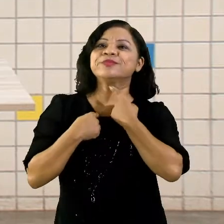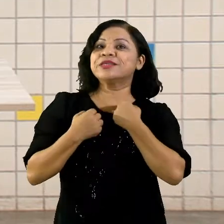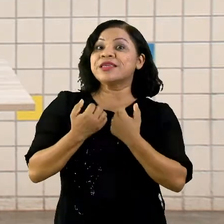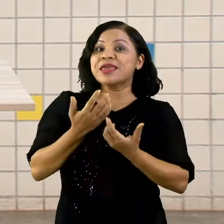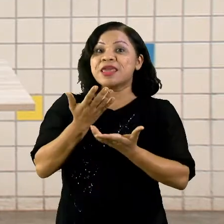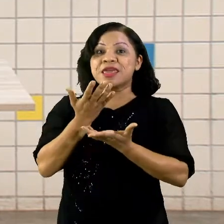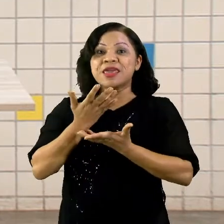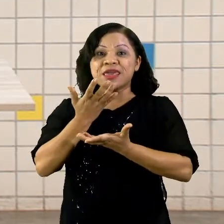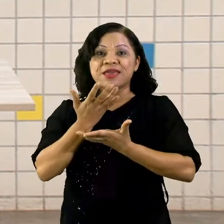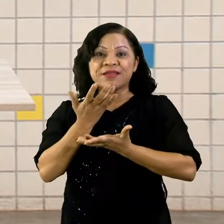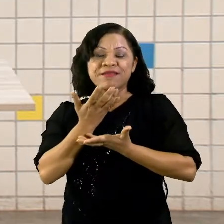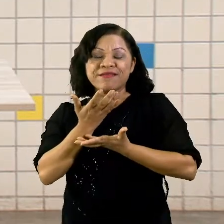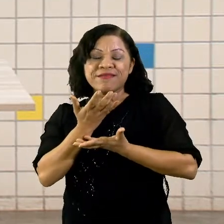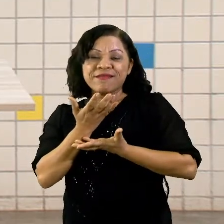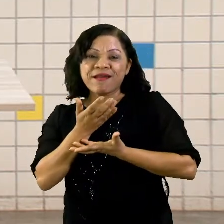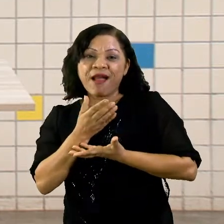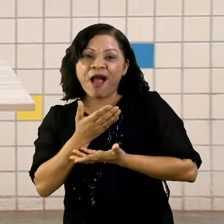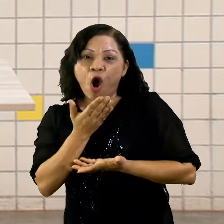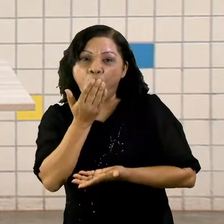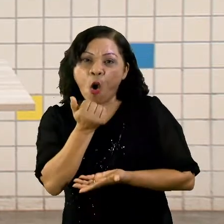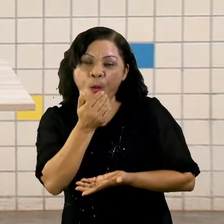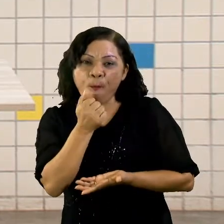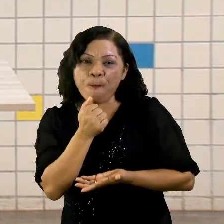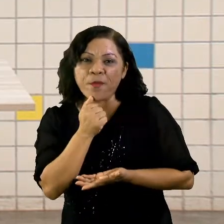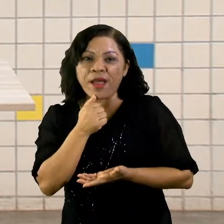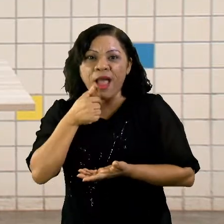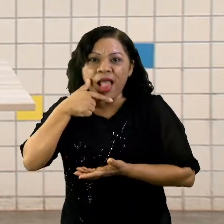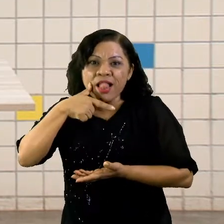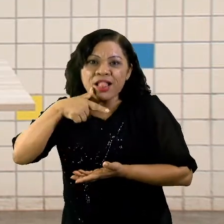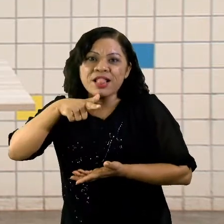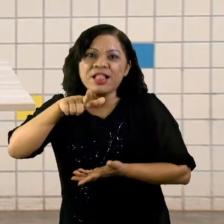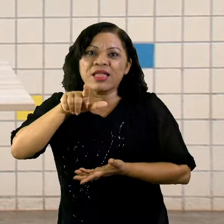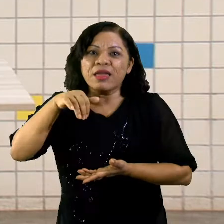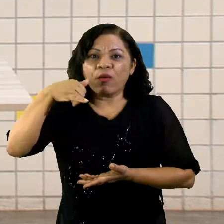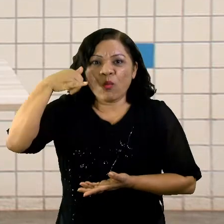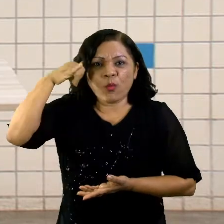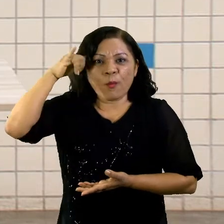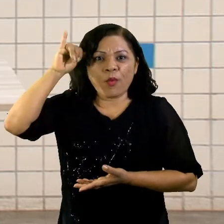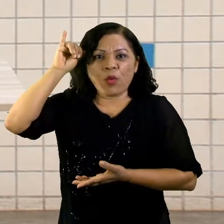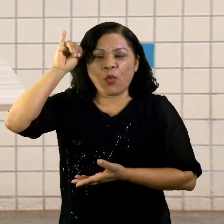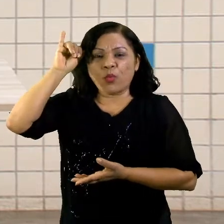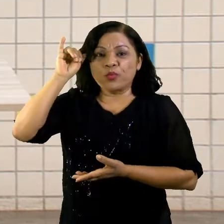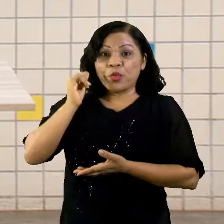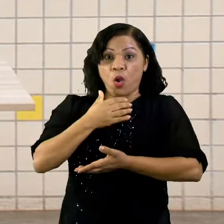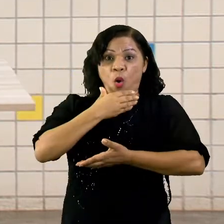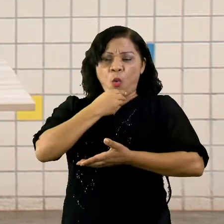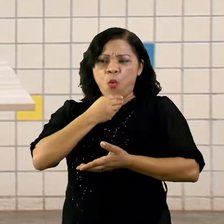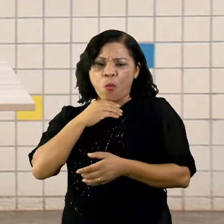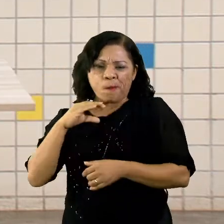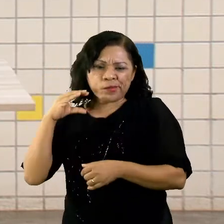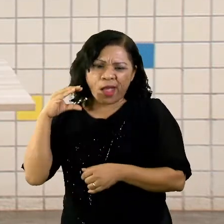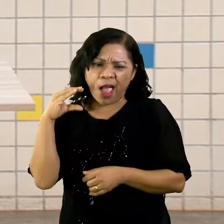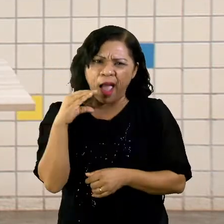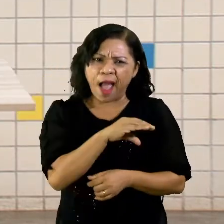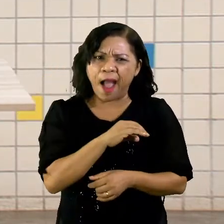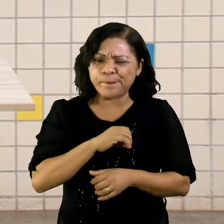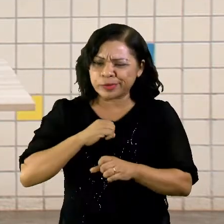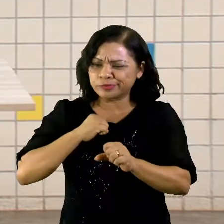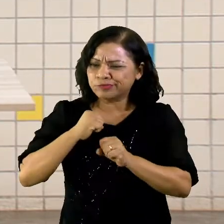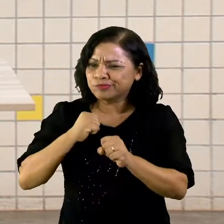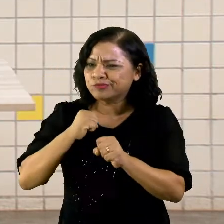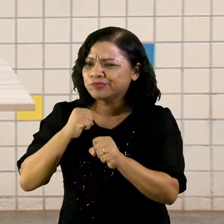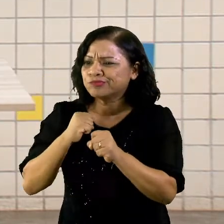boi. Francisco, seu esposo, logo foi atrás de conseguir a língua de um boi